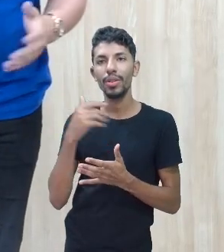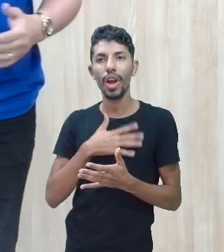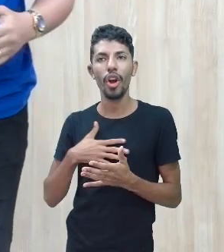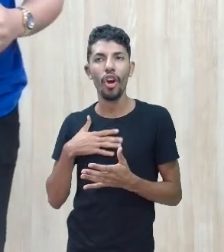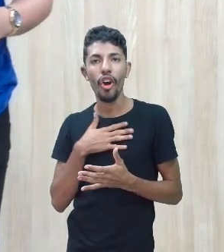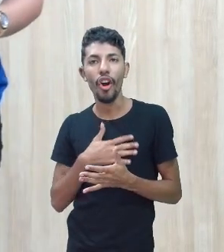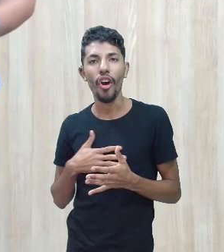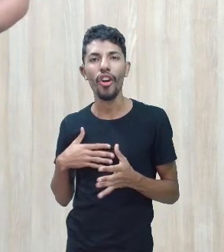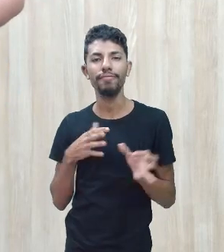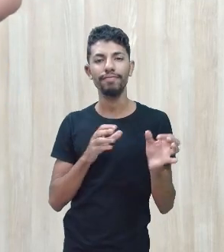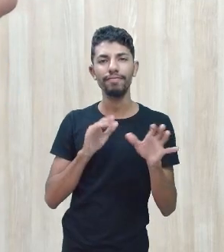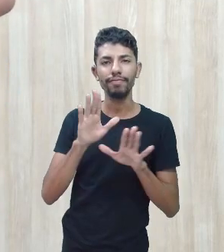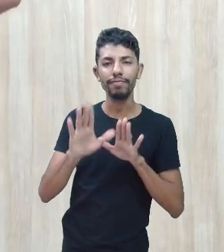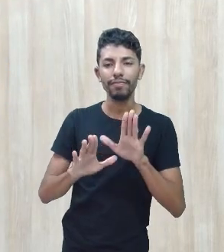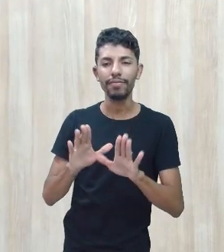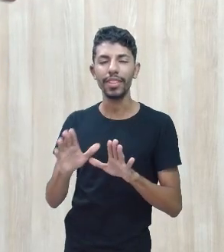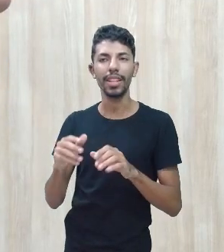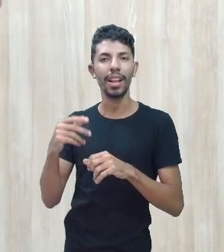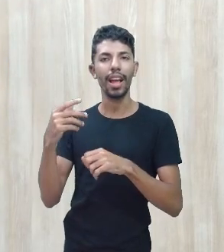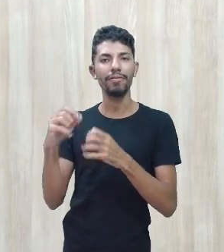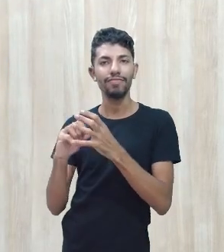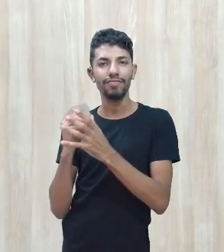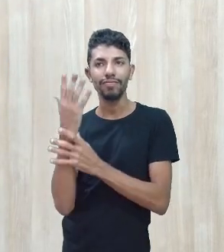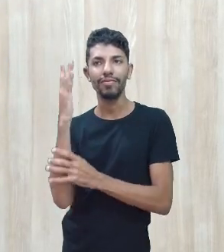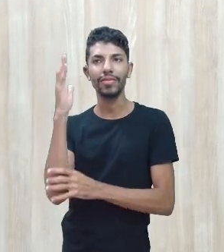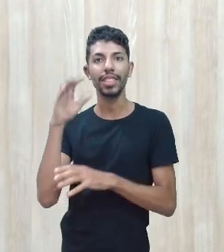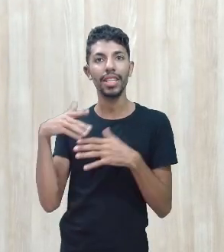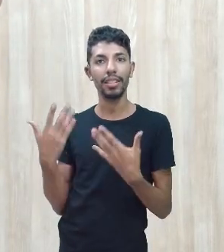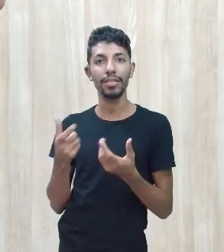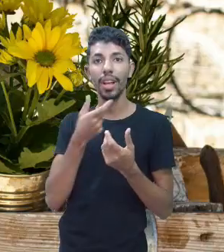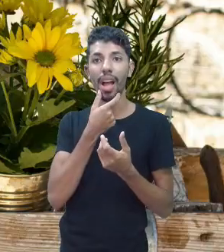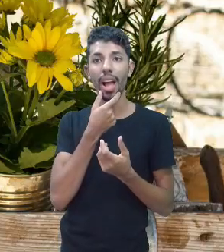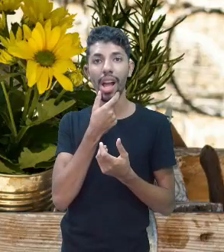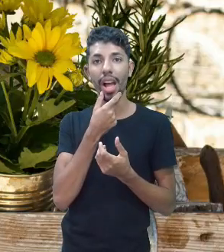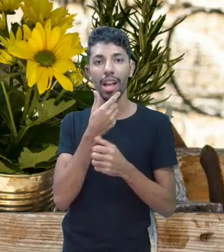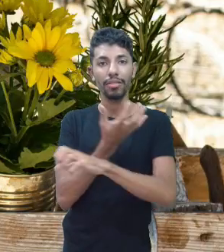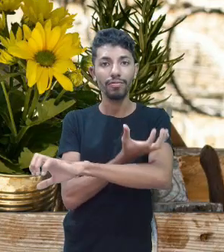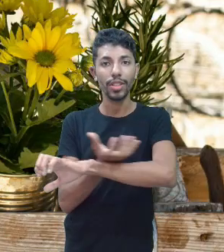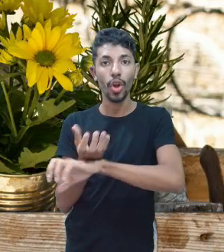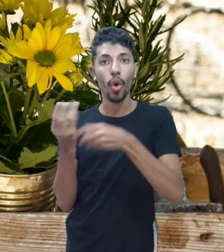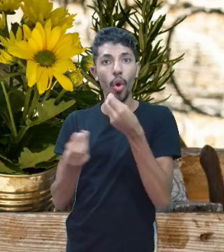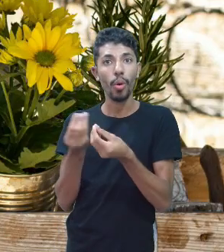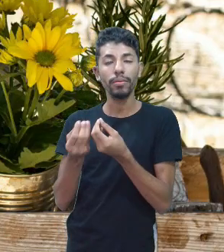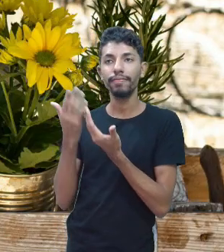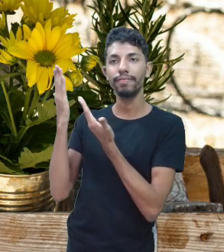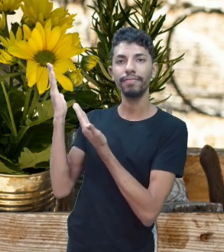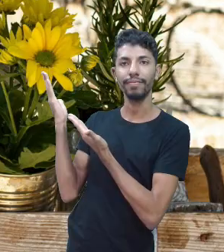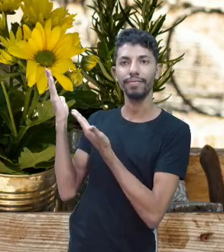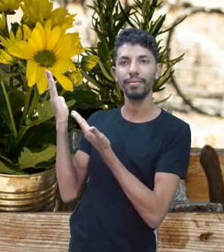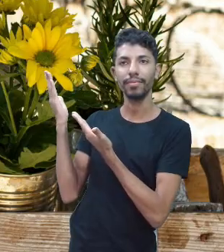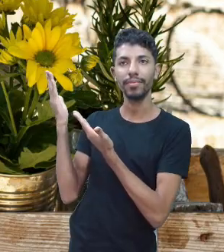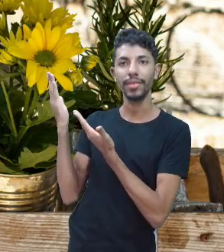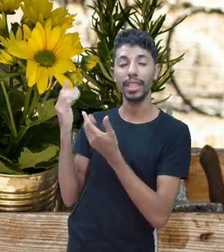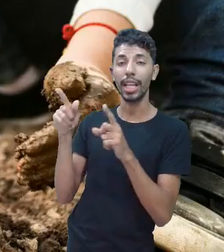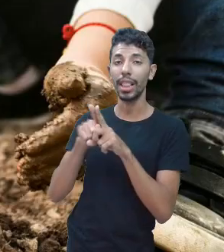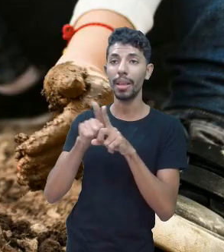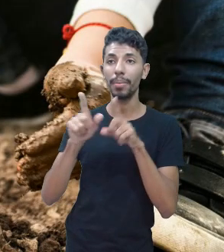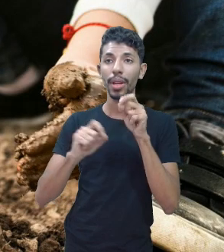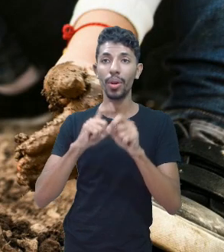enfeite mesmo e por aí vai. Então, jardim, garden, né? E a atividade de